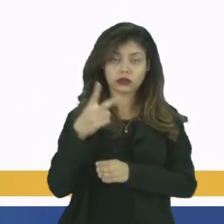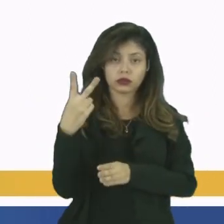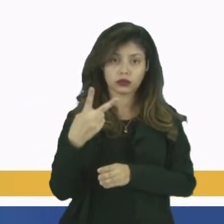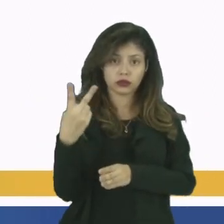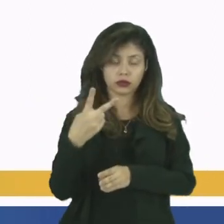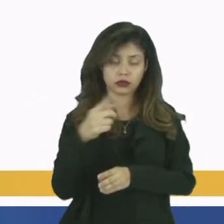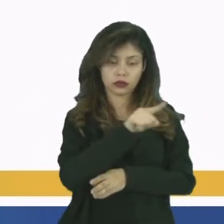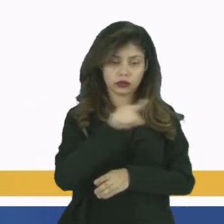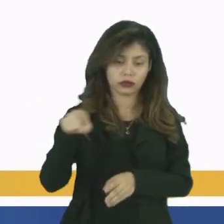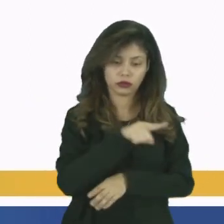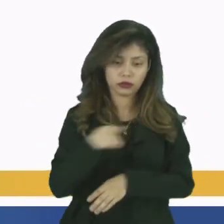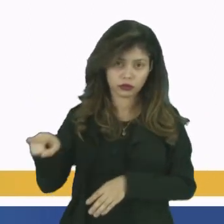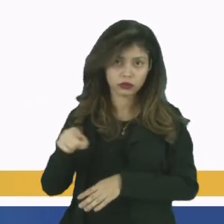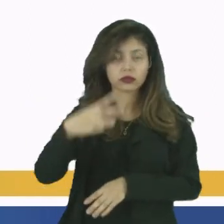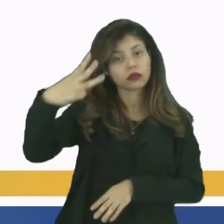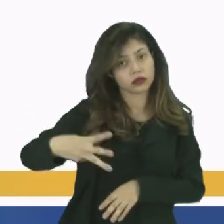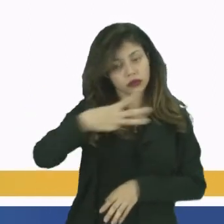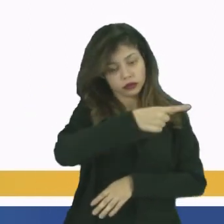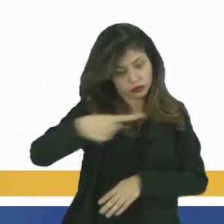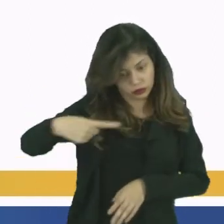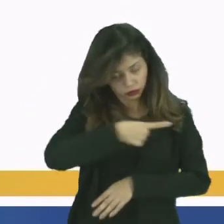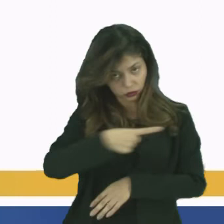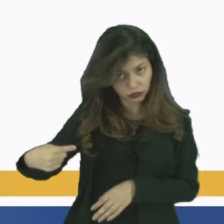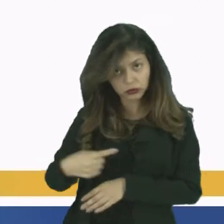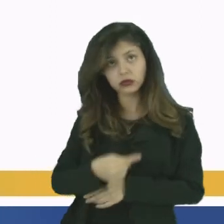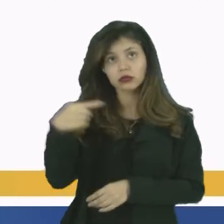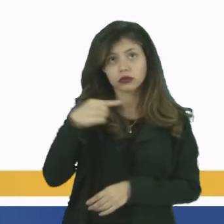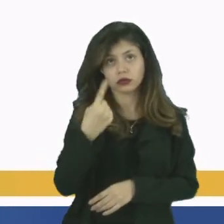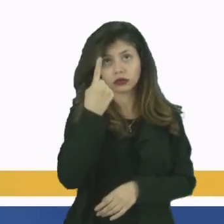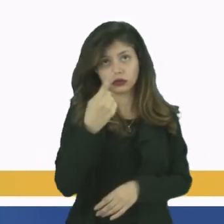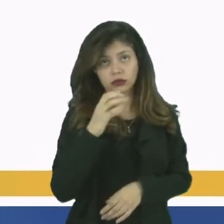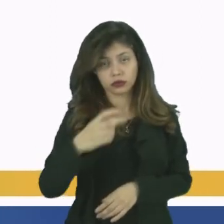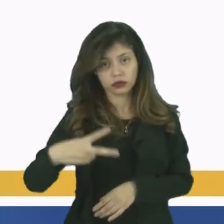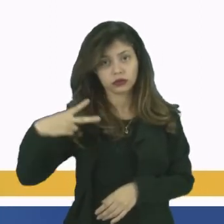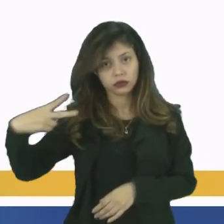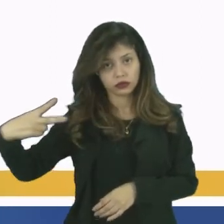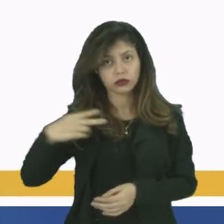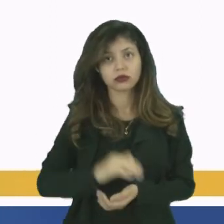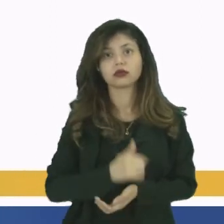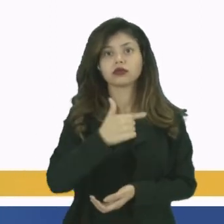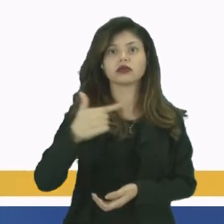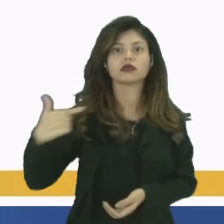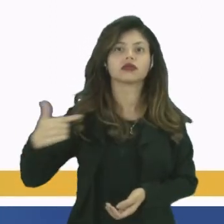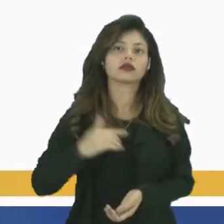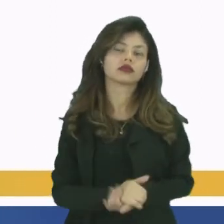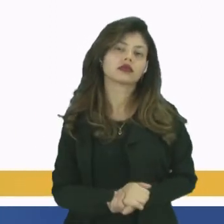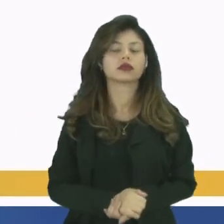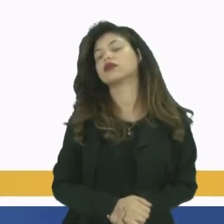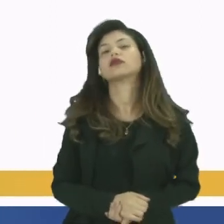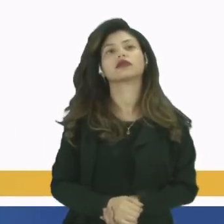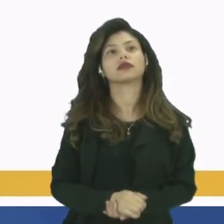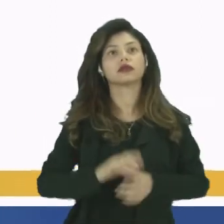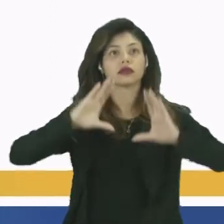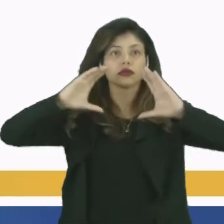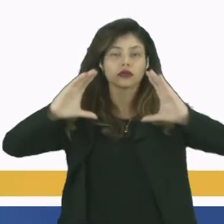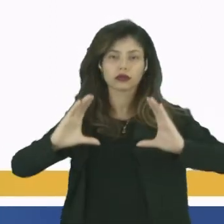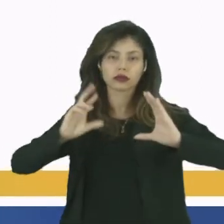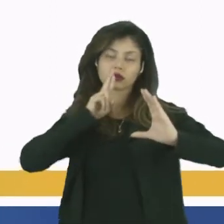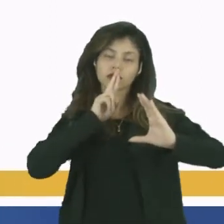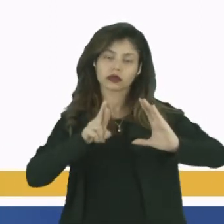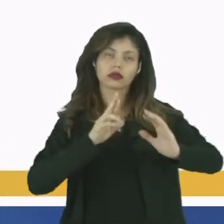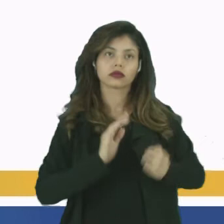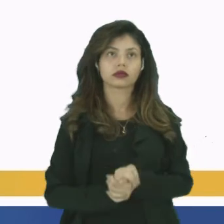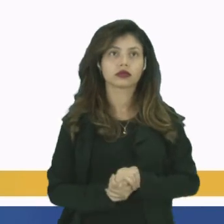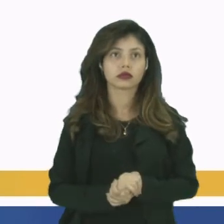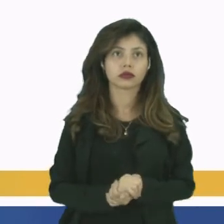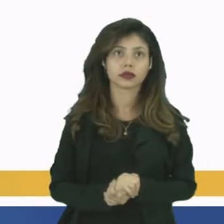linha, 1 e menos 1, e na terceira linha, menos 1, 2 e 2. E aí nós vamos à resolução desses parênteses, então